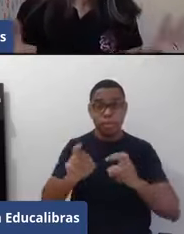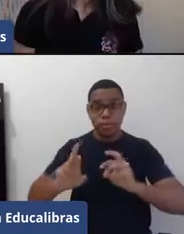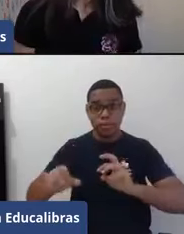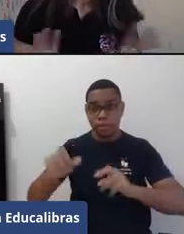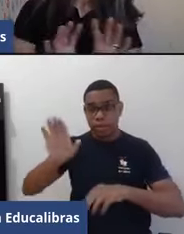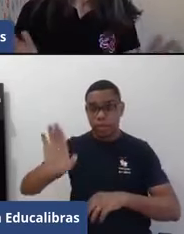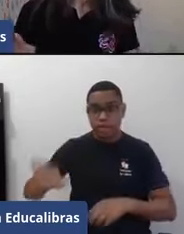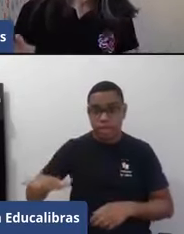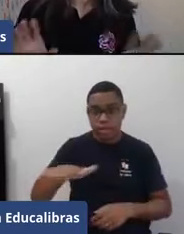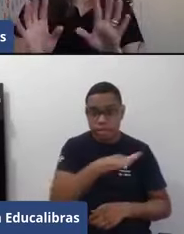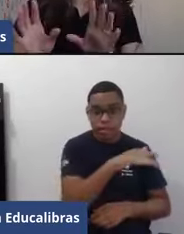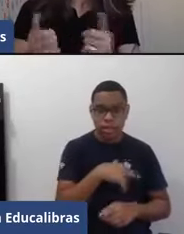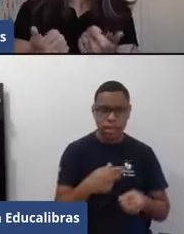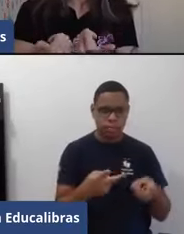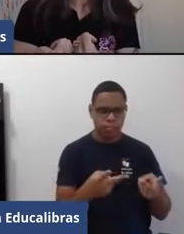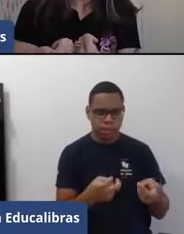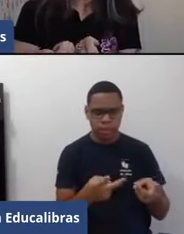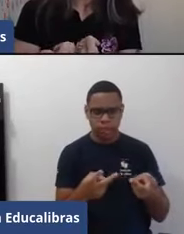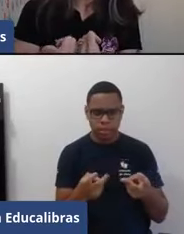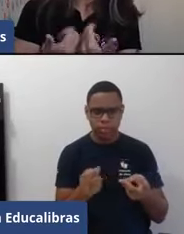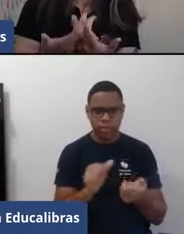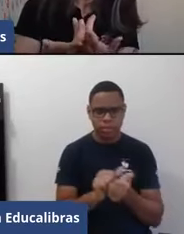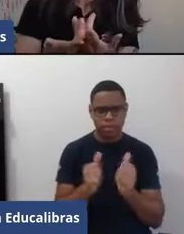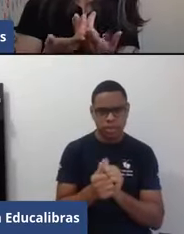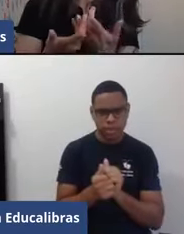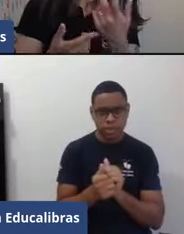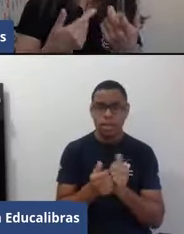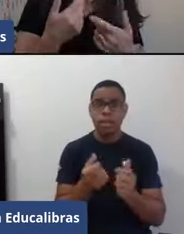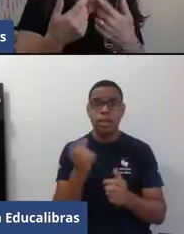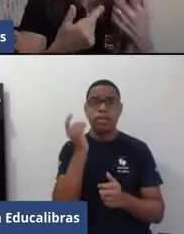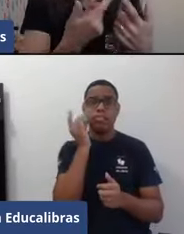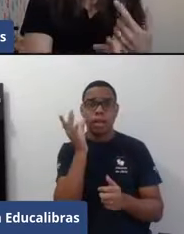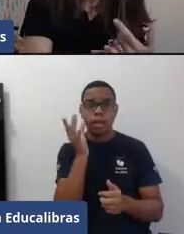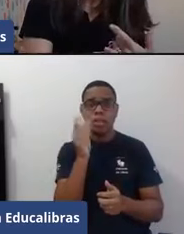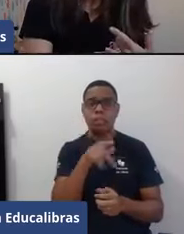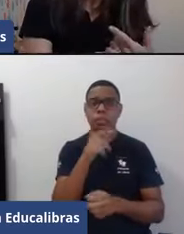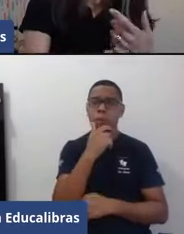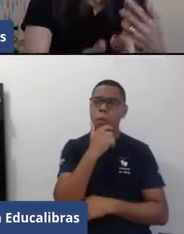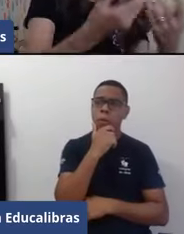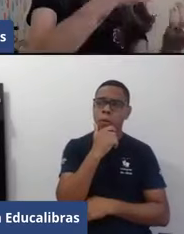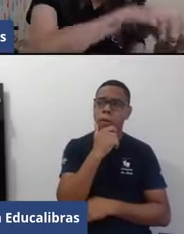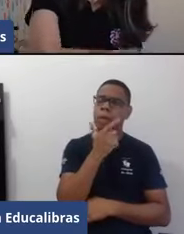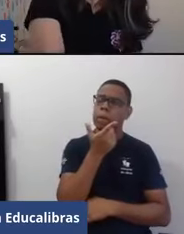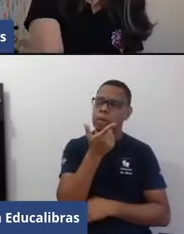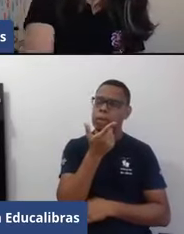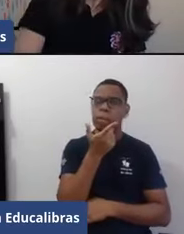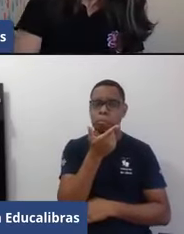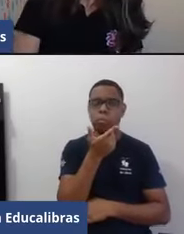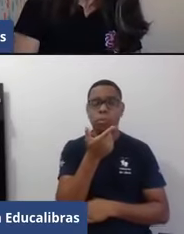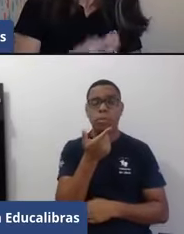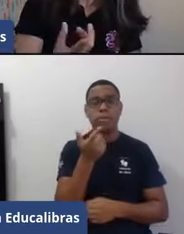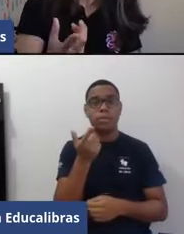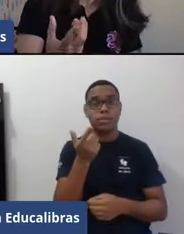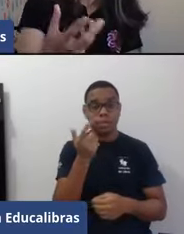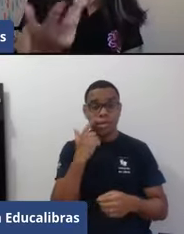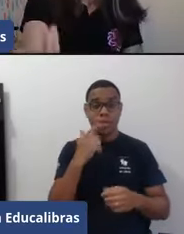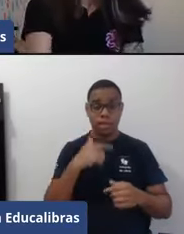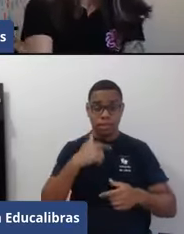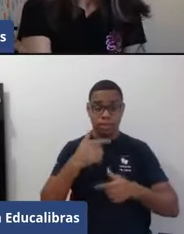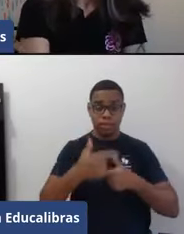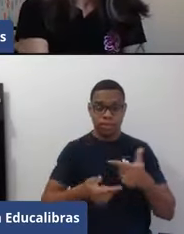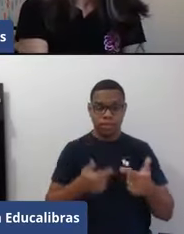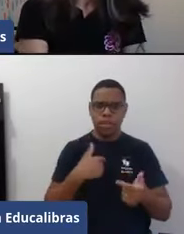criança e você vai fazer as suas adequações. Não fica mais fácil? Aí ele começa a repensar em cima do que ele já realiza, ele fala, poxa,